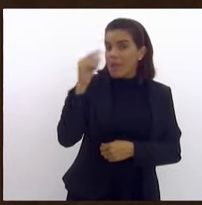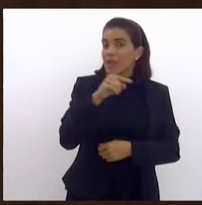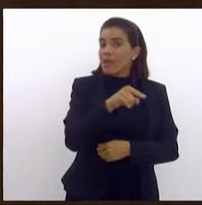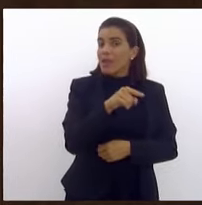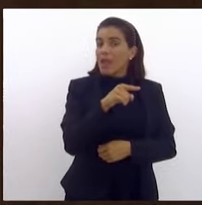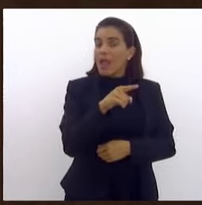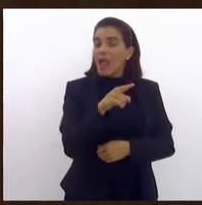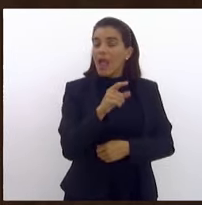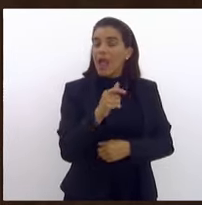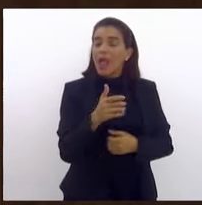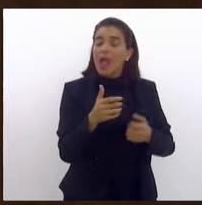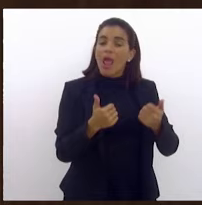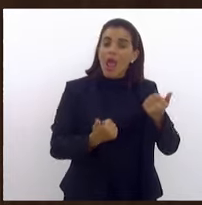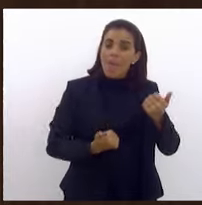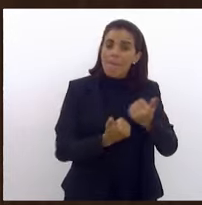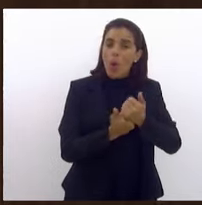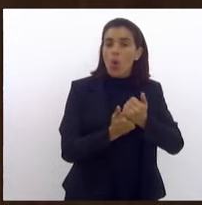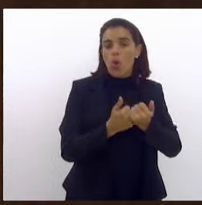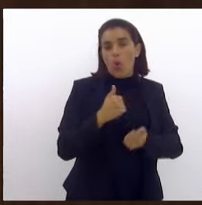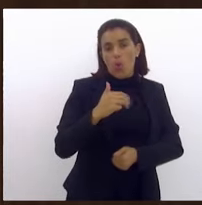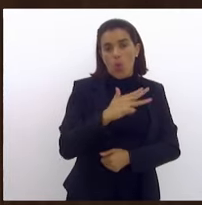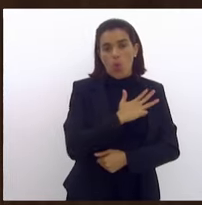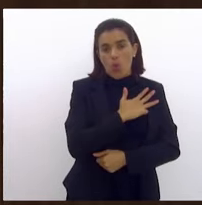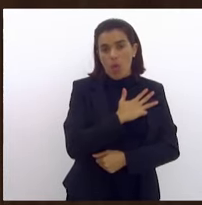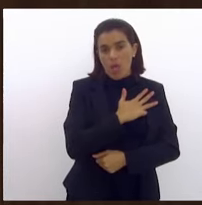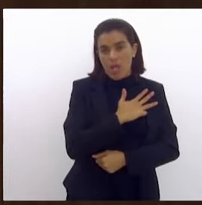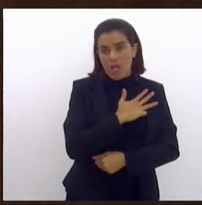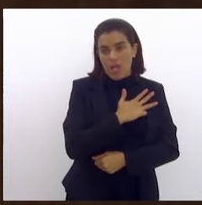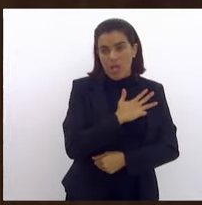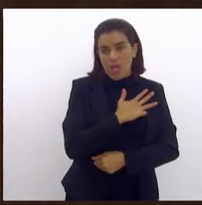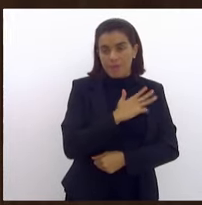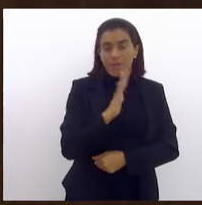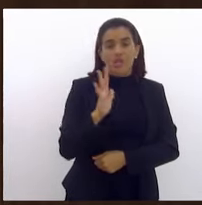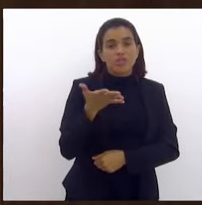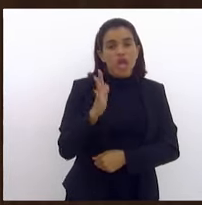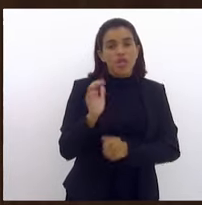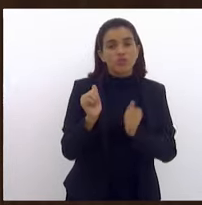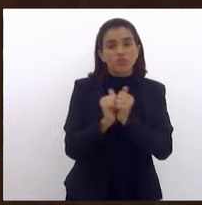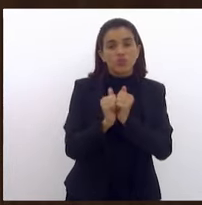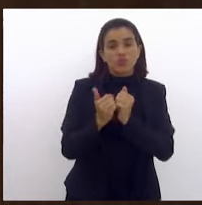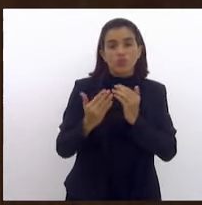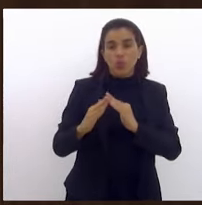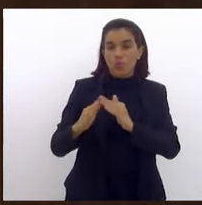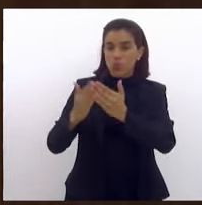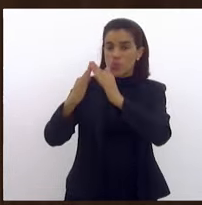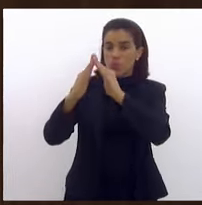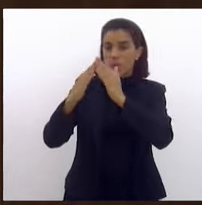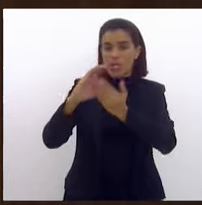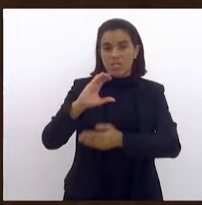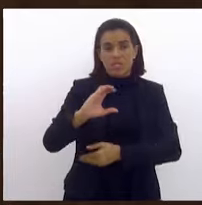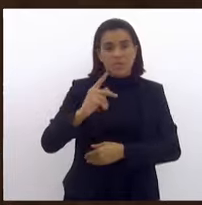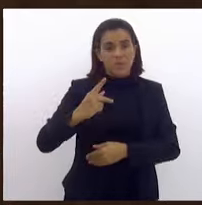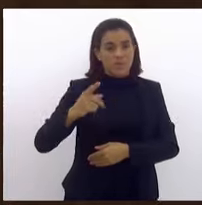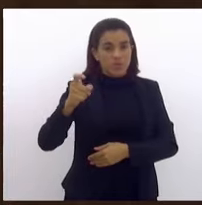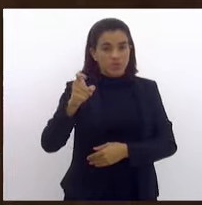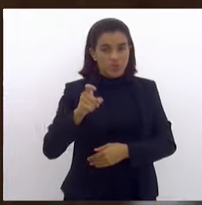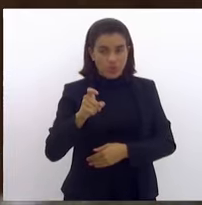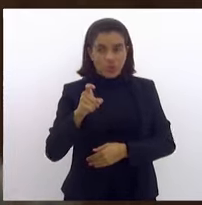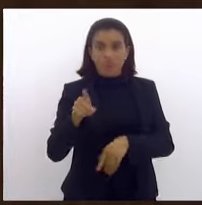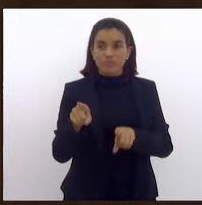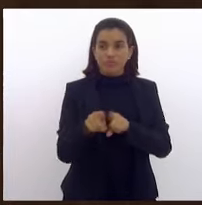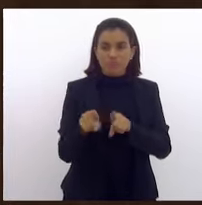cabo eleitoral do Lula. Ele é cabo eleitoral do Lula. Ele foi no Complexo do Alemão, lá no CPX, que ele botou,